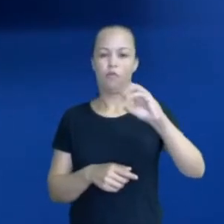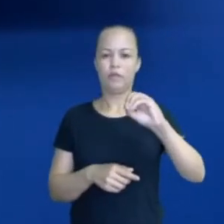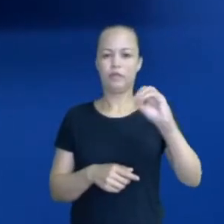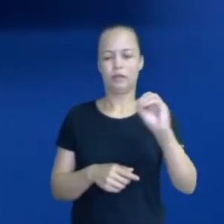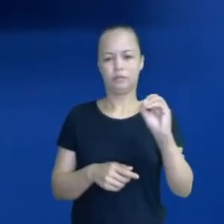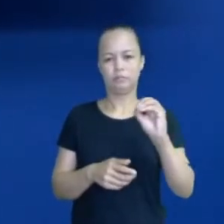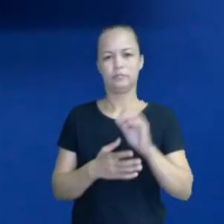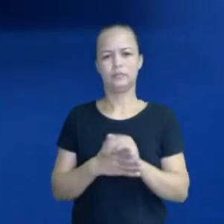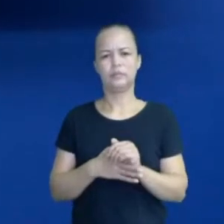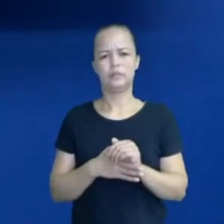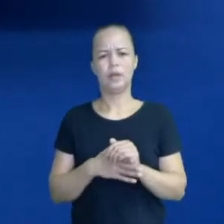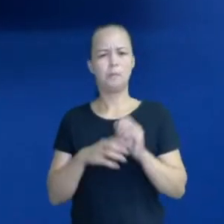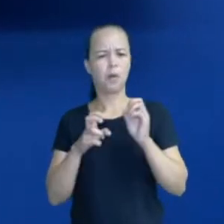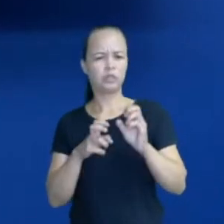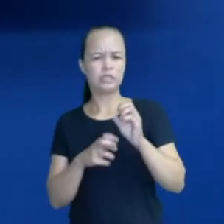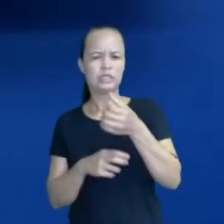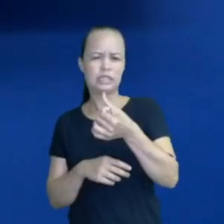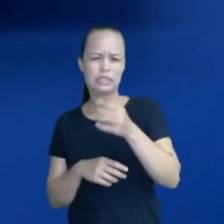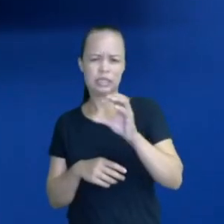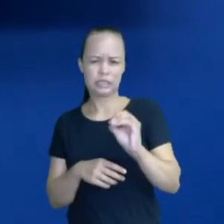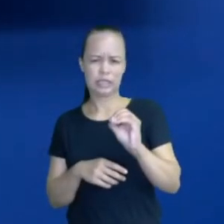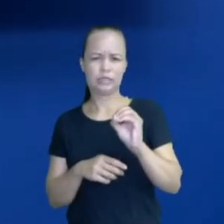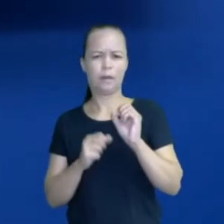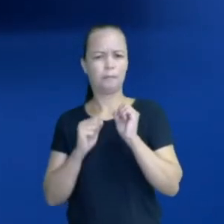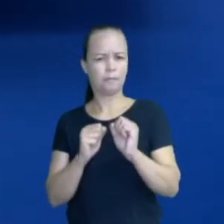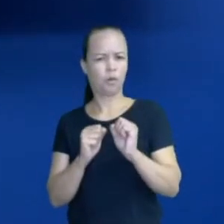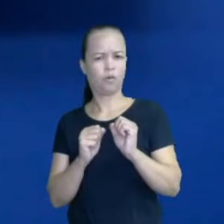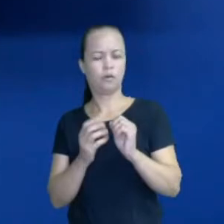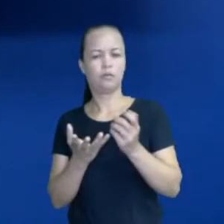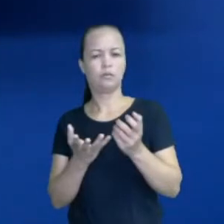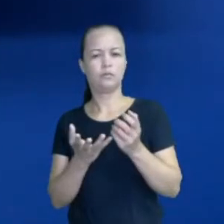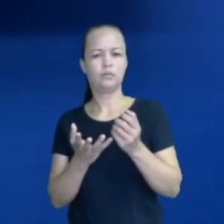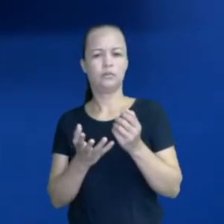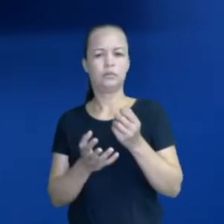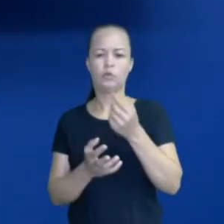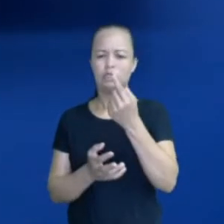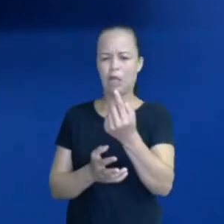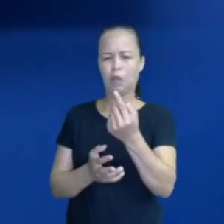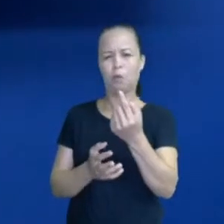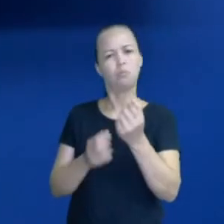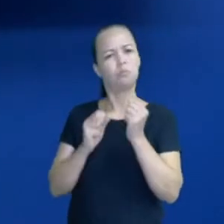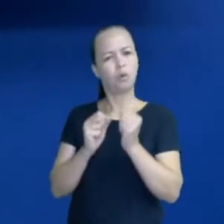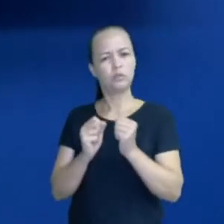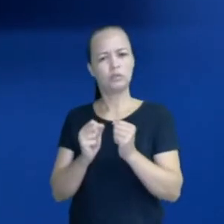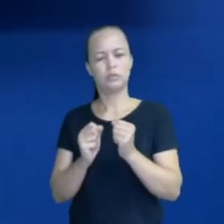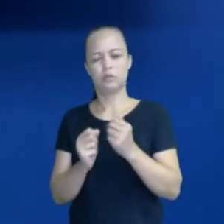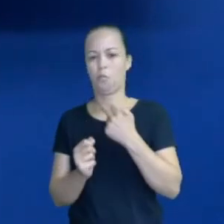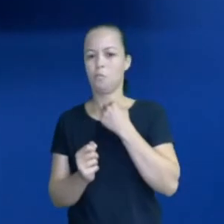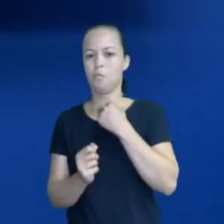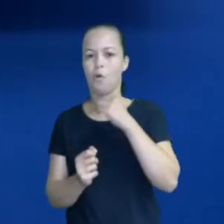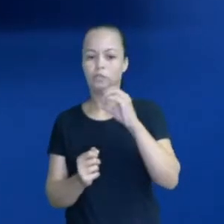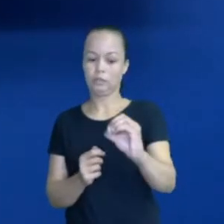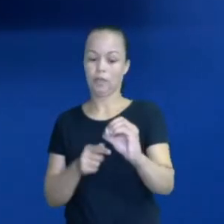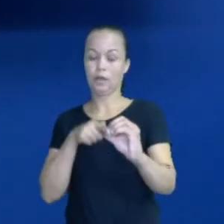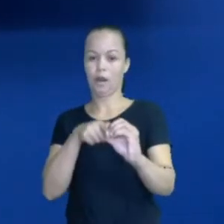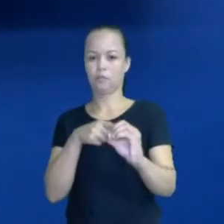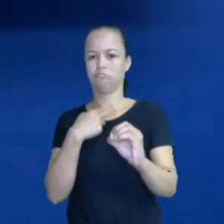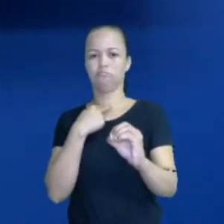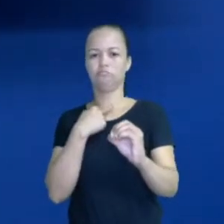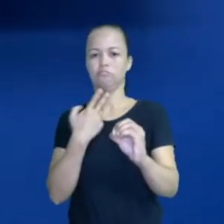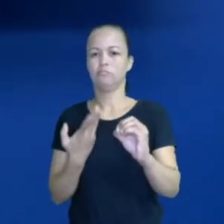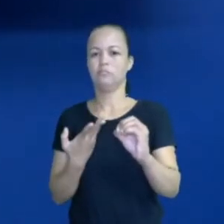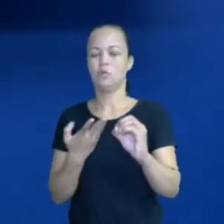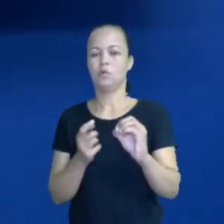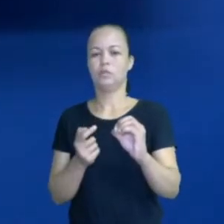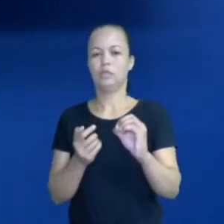ser 60? Pode. Pode ser 10? Pode ser 1? Pode. Tá certo? Ele só não pode zerar e ele só não pode passar